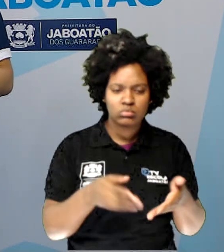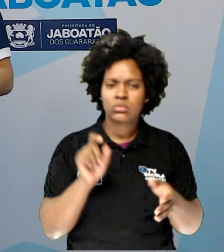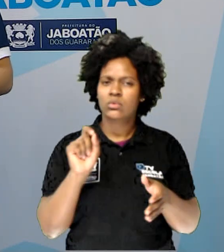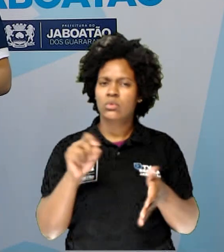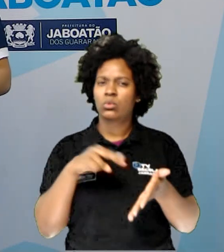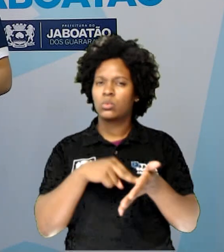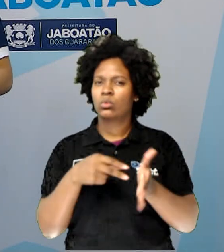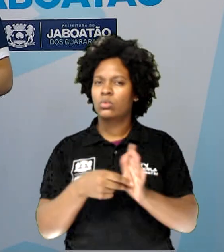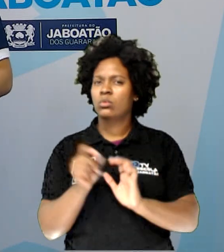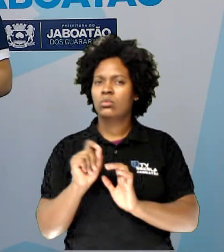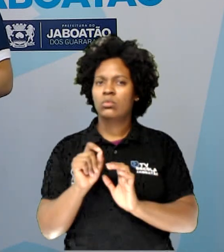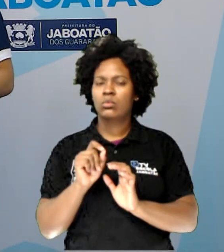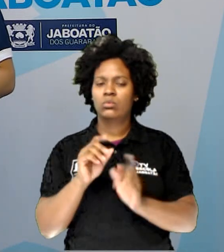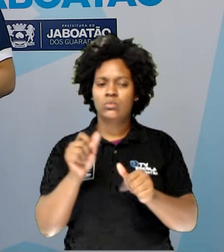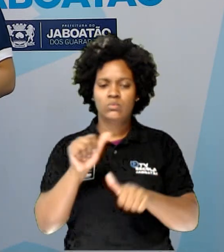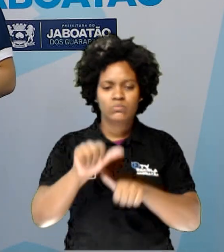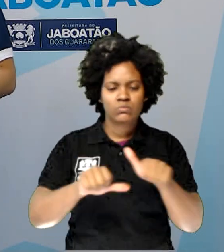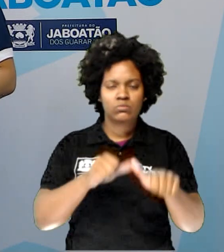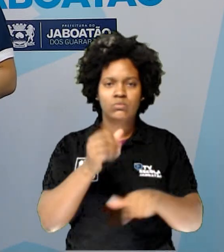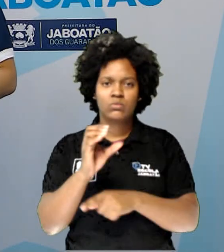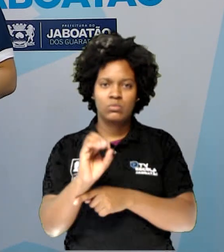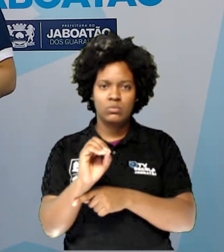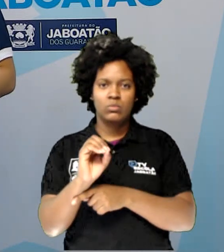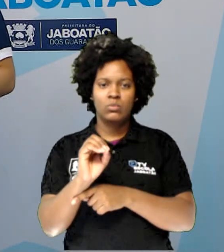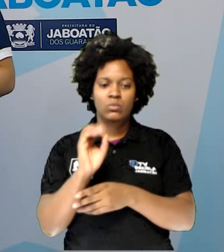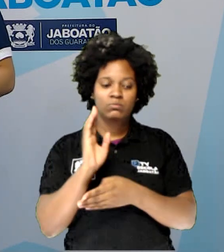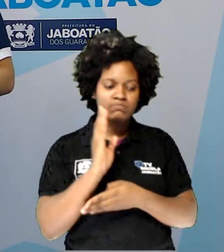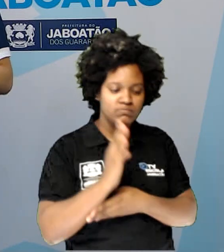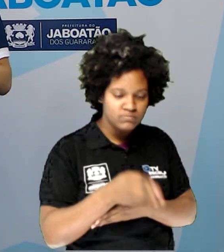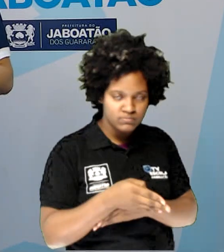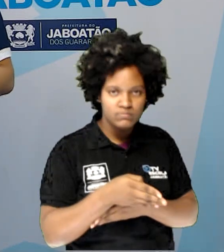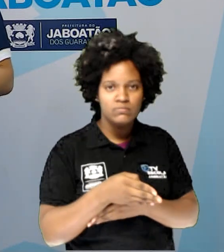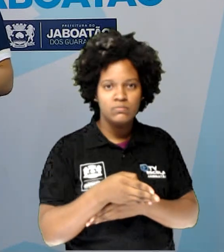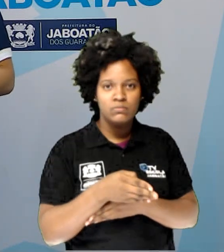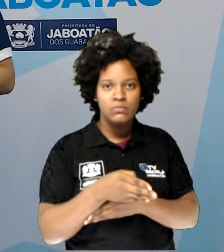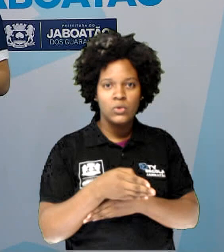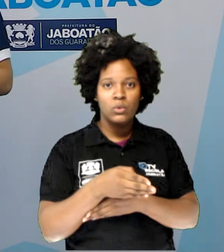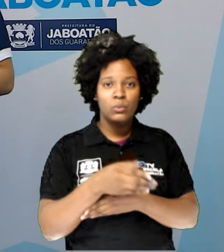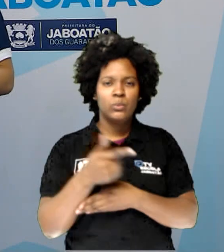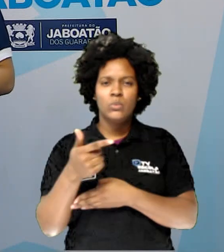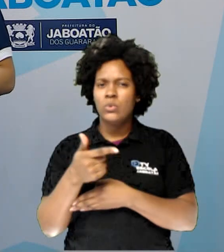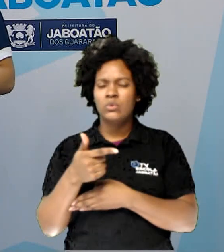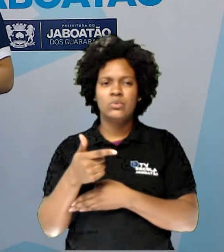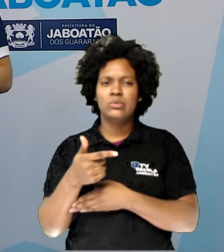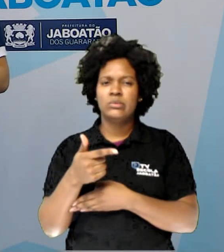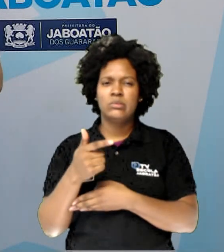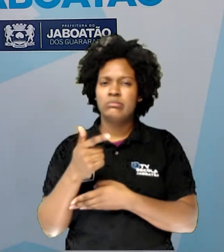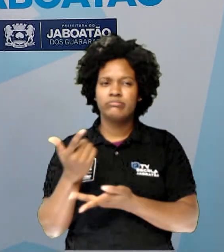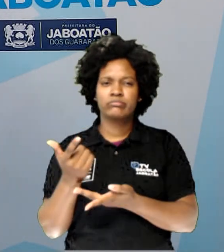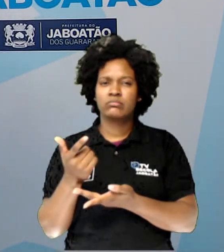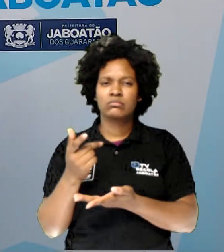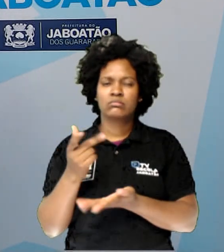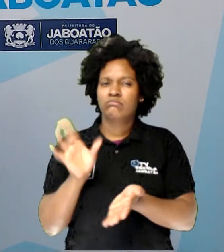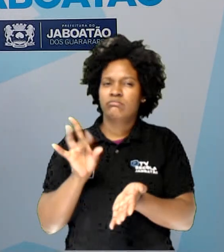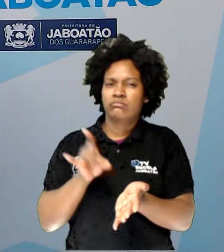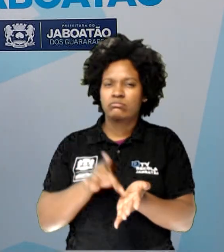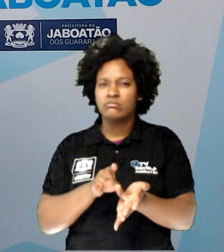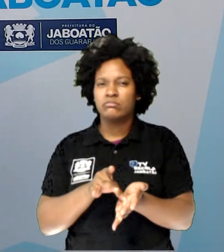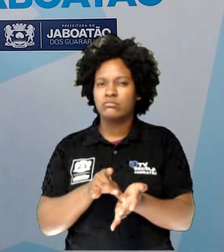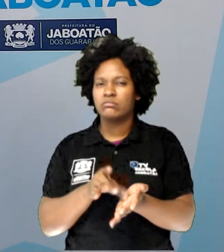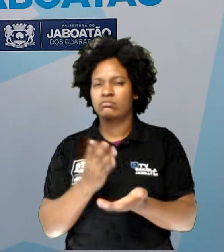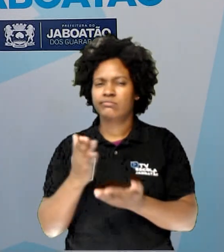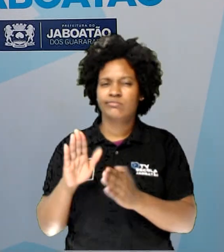exatamente. Se eu colocasse o, eu estaria definindo. Então, esse item 2 não faz muito sentido. Eu não posso trocar o